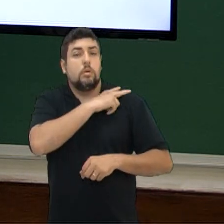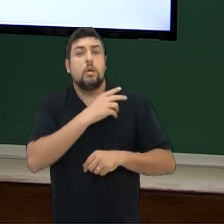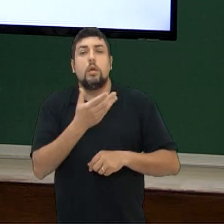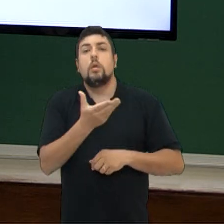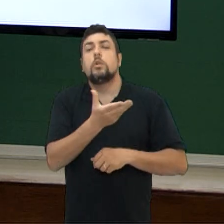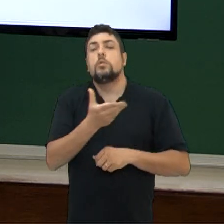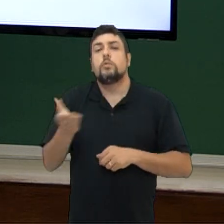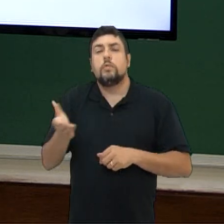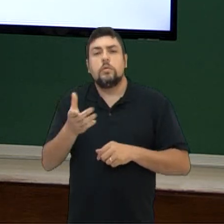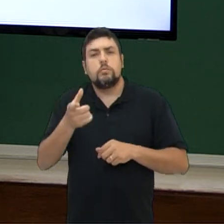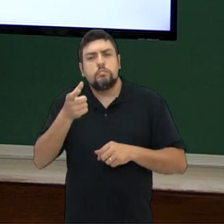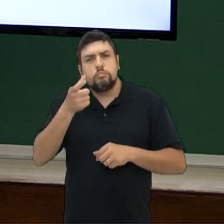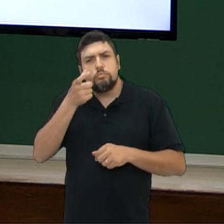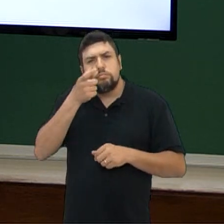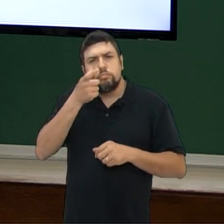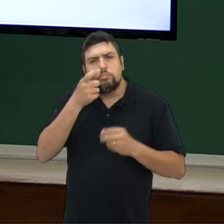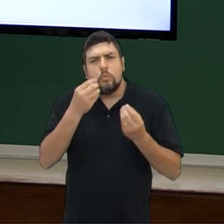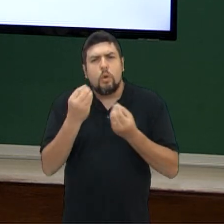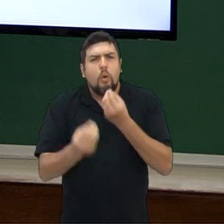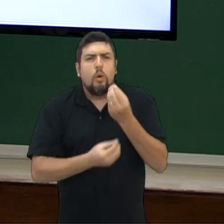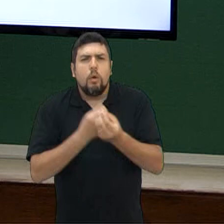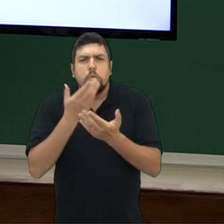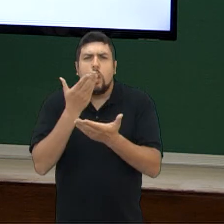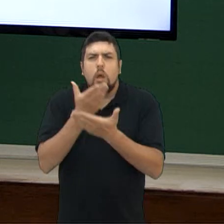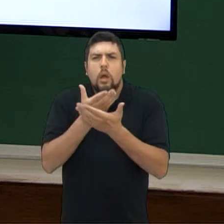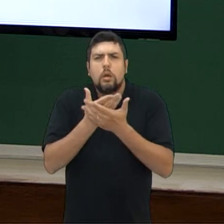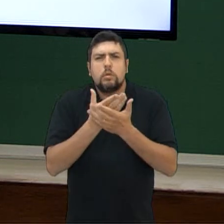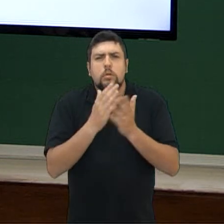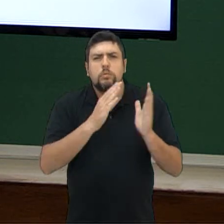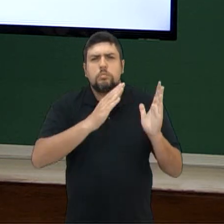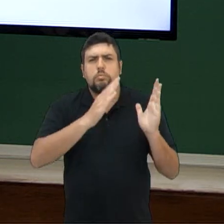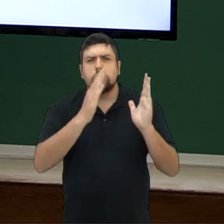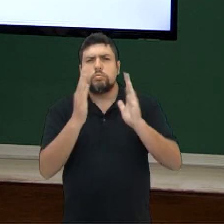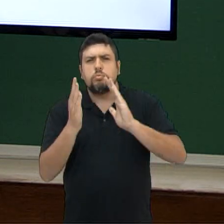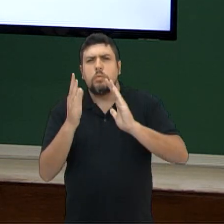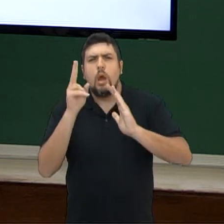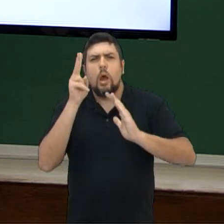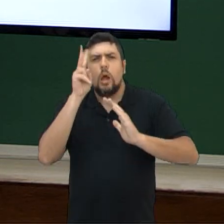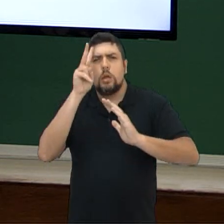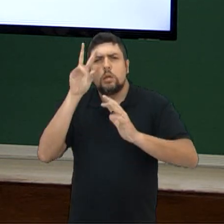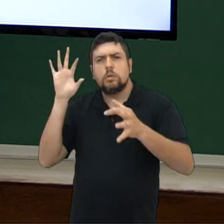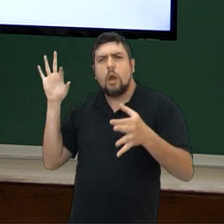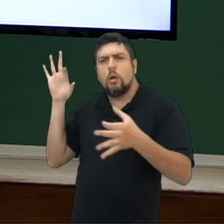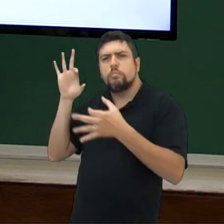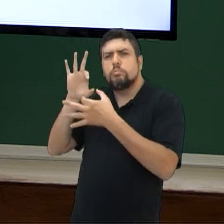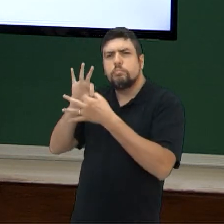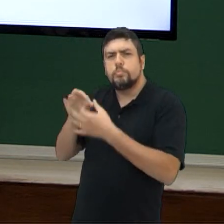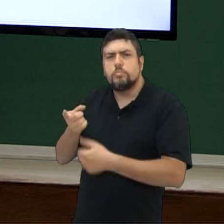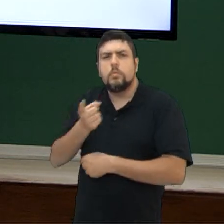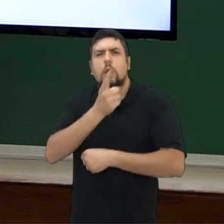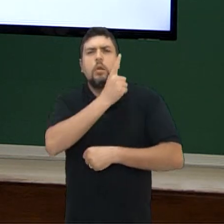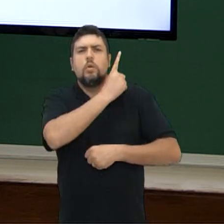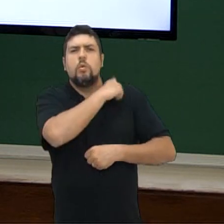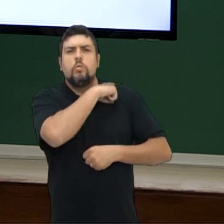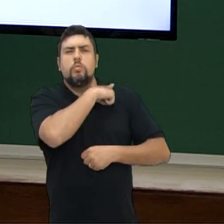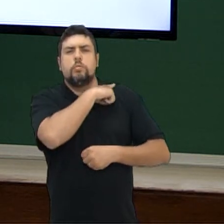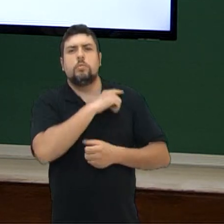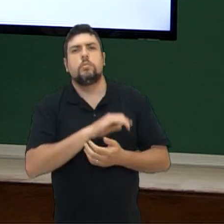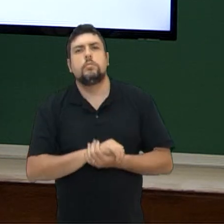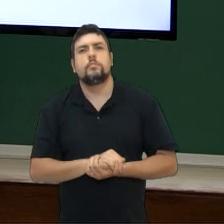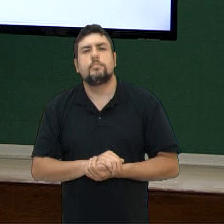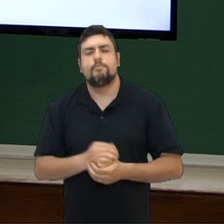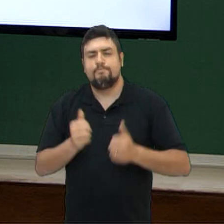que muitos conteúdos estão atrelados e estão compatíveis com vários conteúdos que vocês estão vendo no primeiro